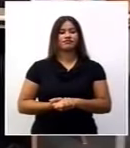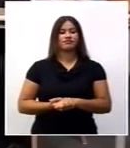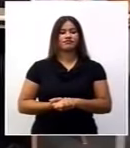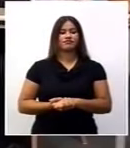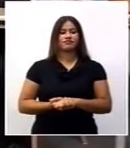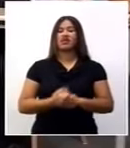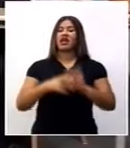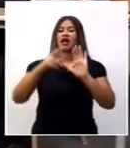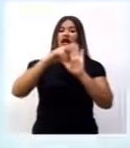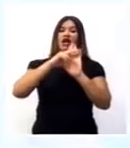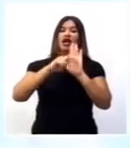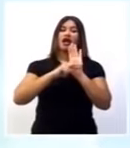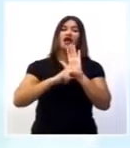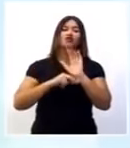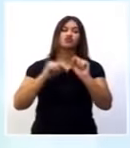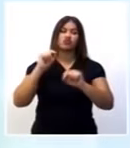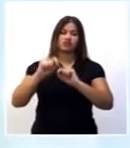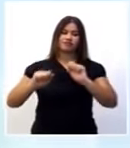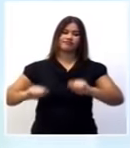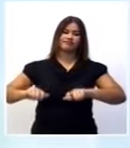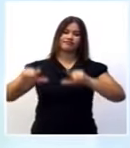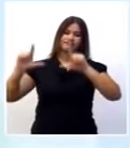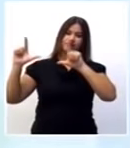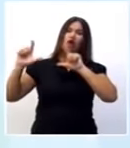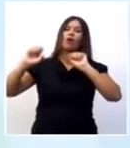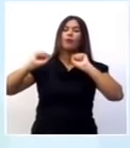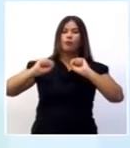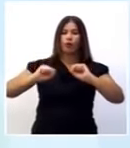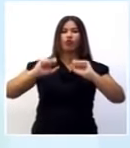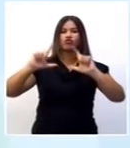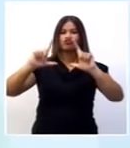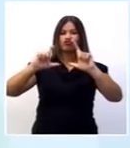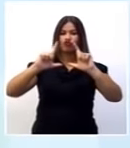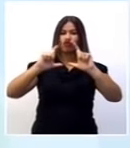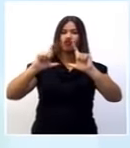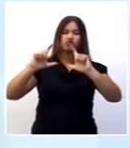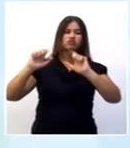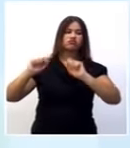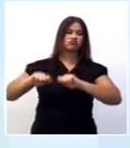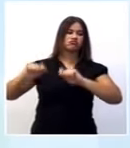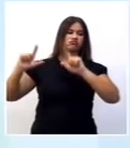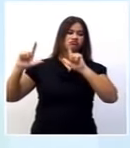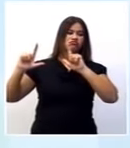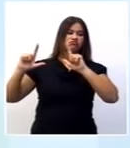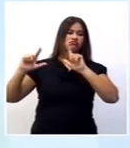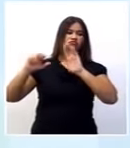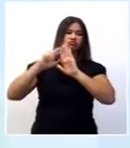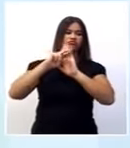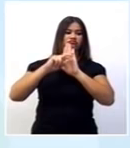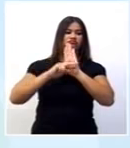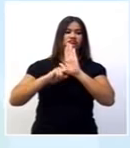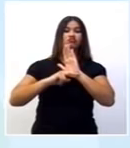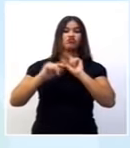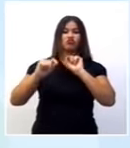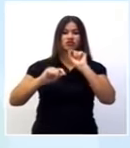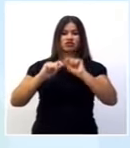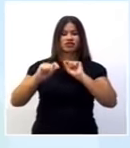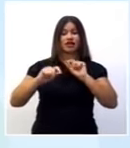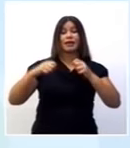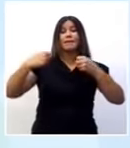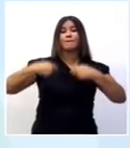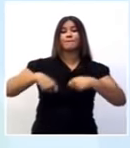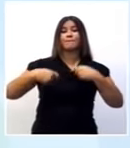As regras do jogo. Eu vou deixar na tela um segundo para vocês. Vocês podem tirar foto da regra do jogo. Olha lá. O que a gente vai precisar para esse